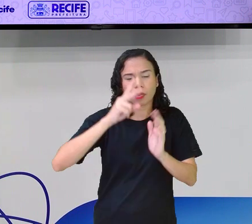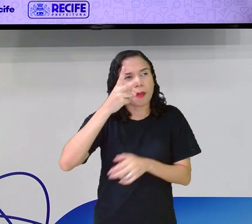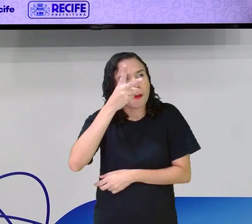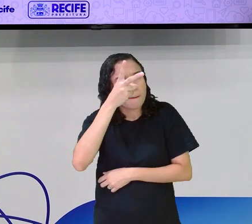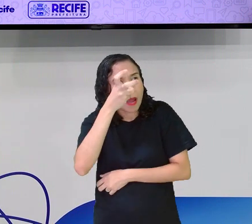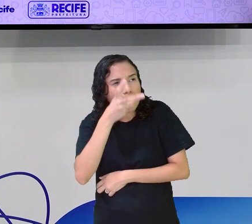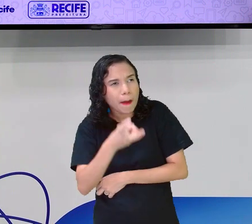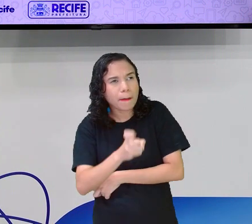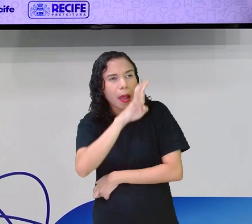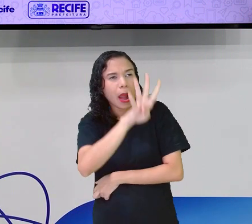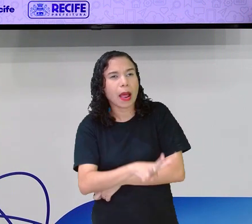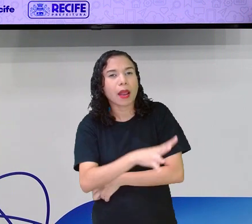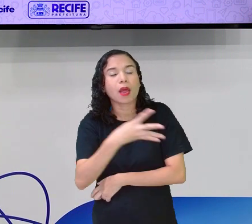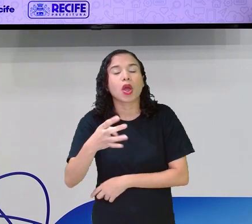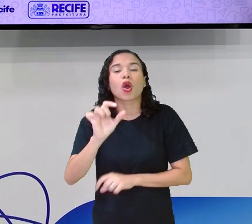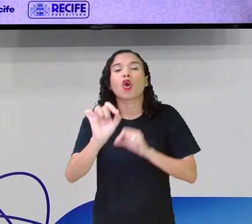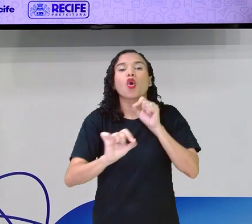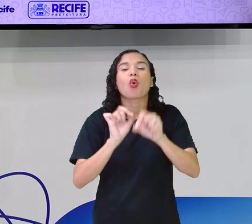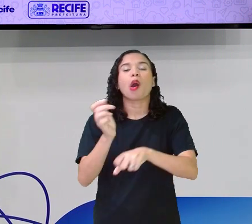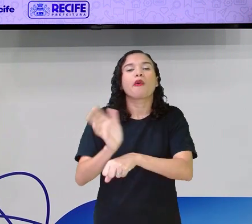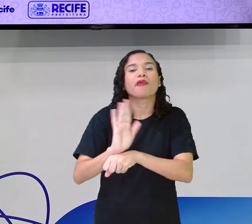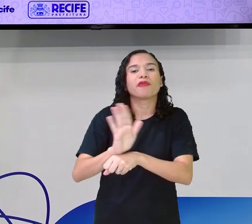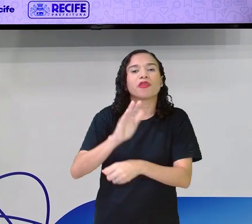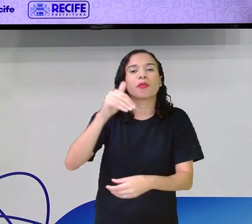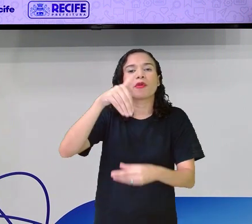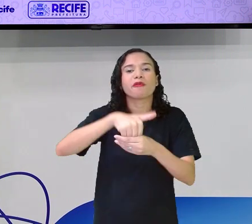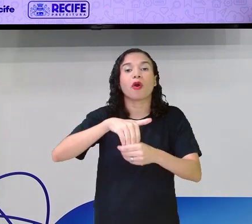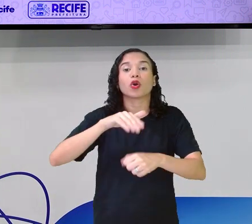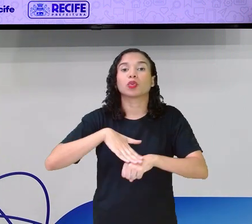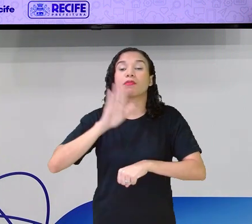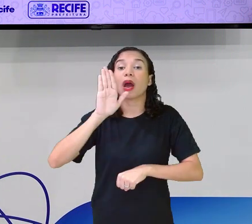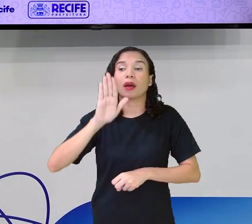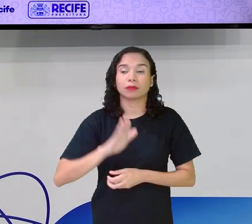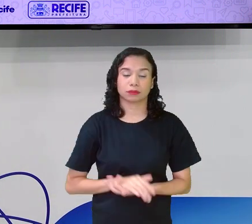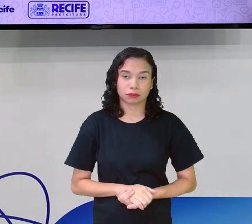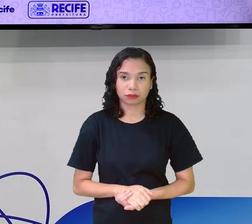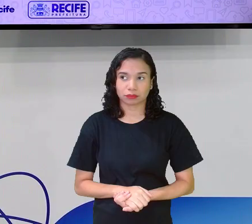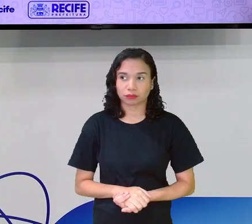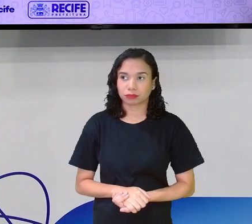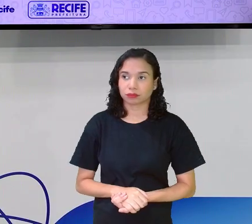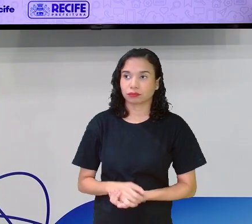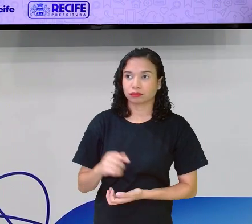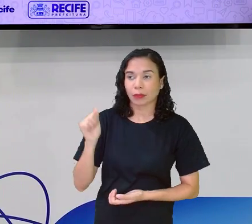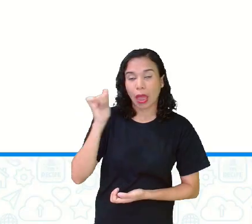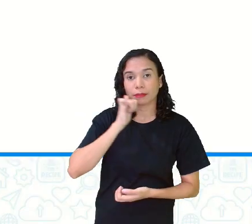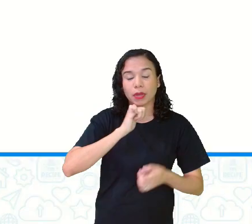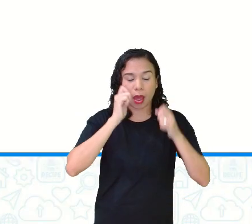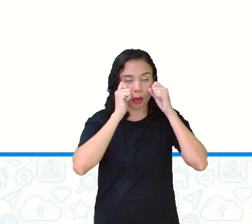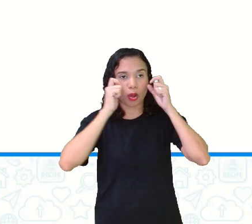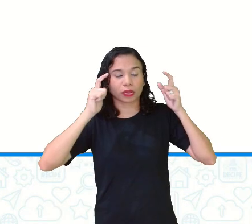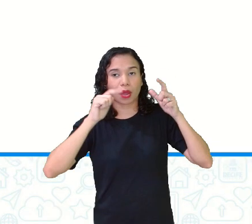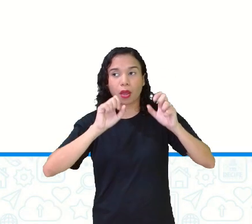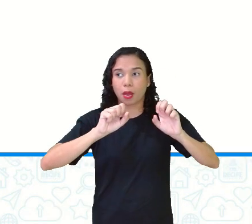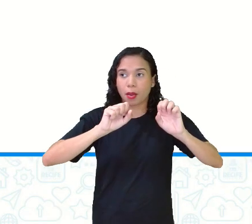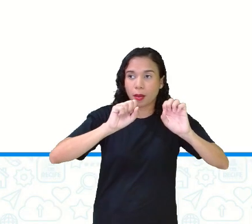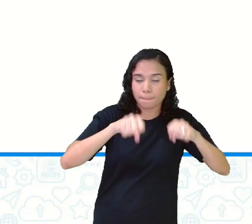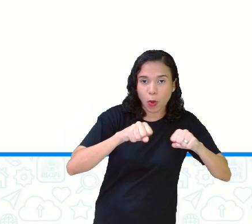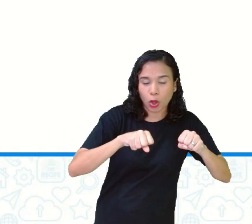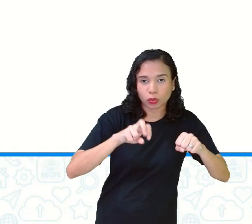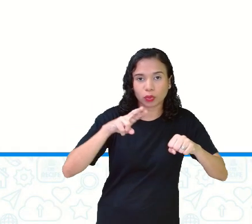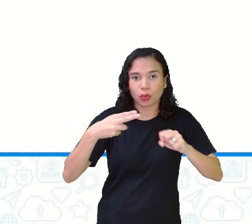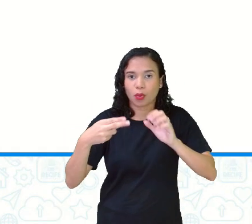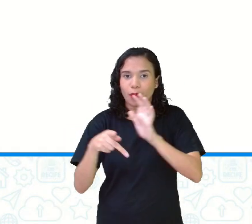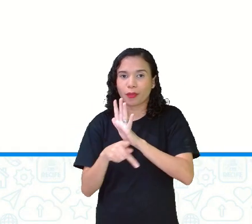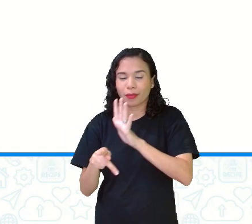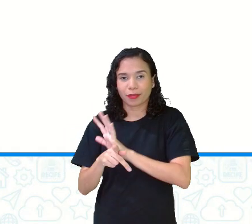dados, que filme recebeu o maior número de votos? A Bela Acordada, Motos ou Patrulha de Gatos? Eu amo